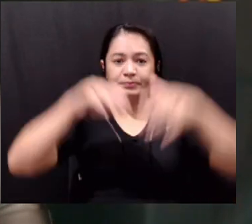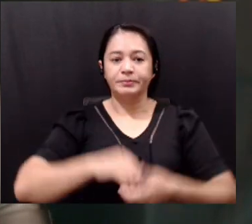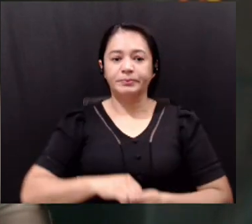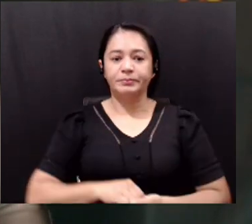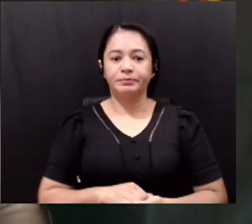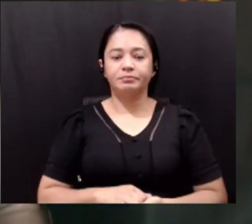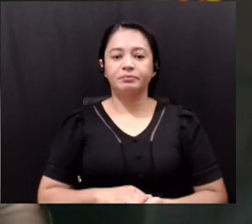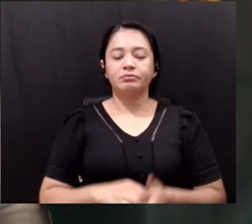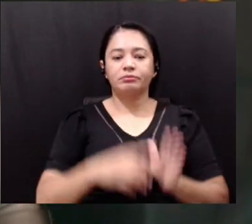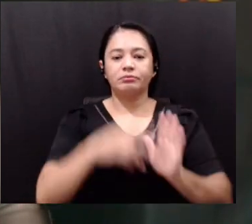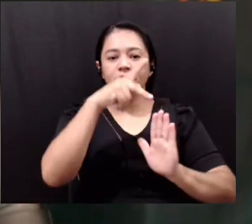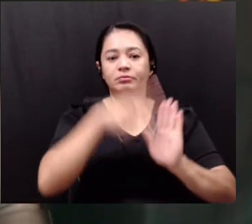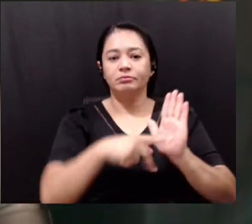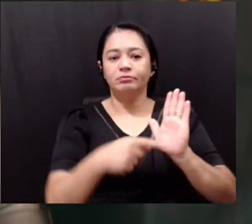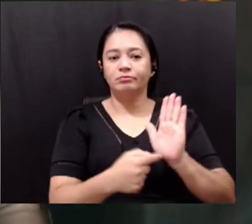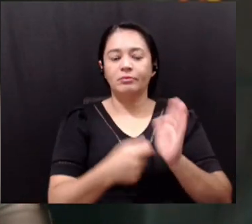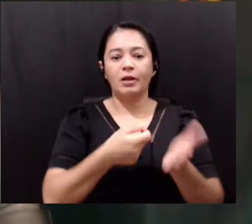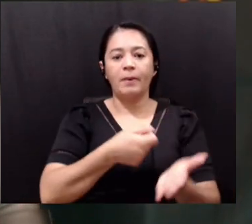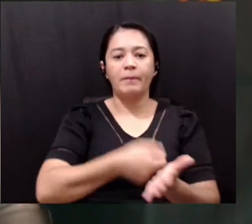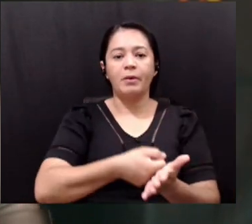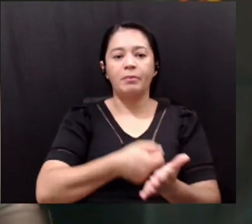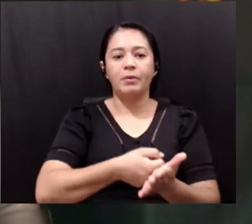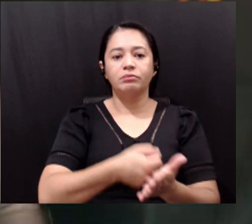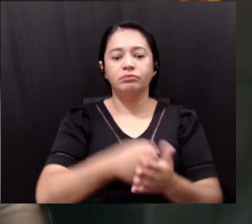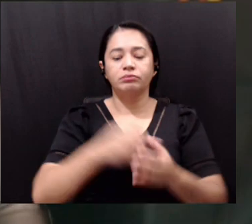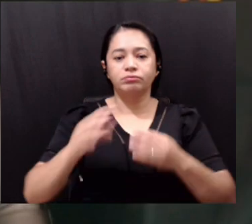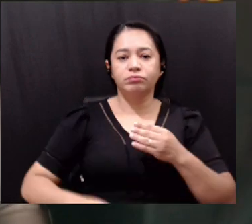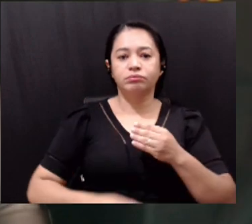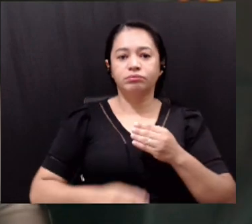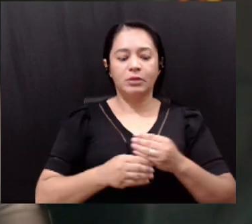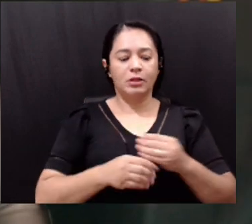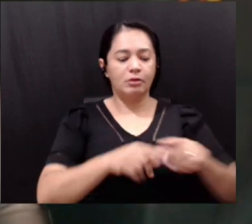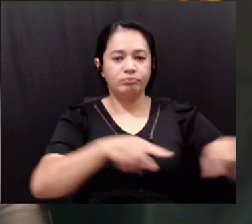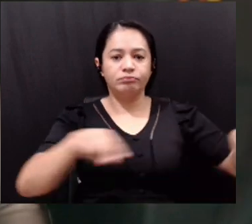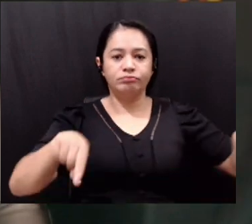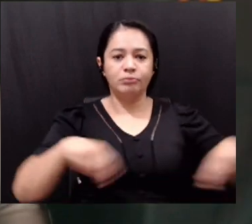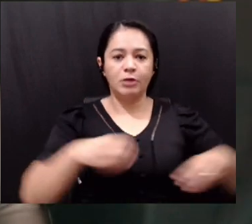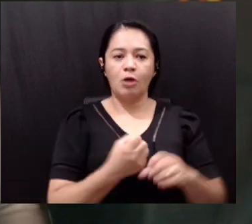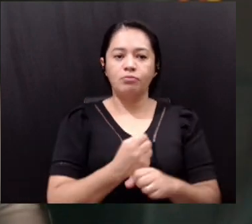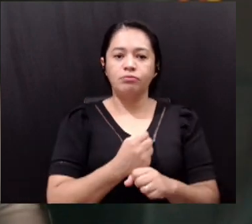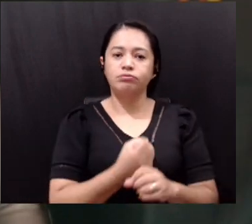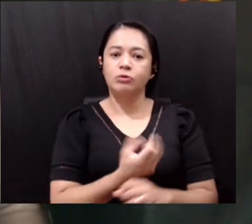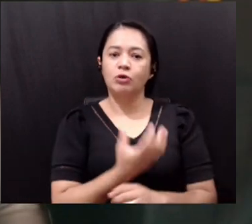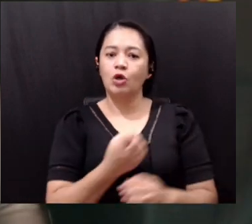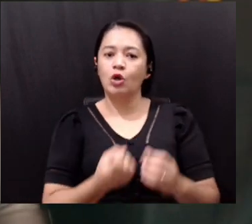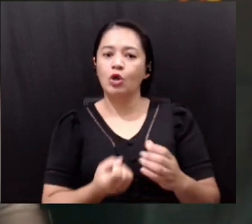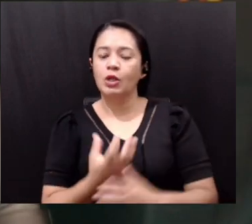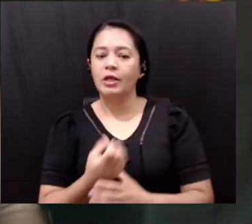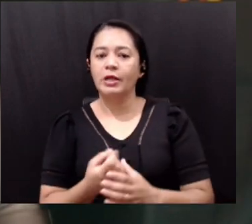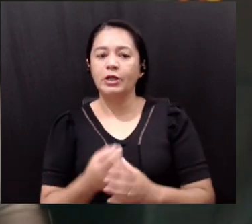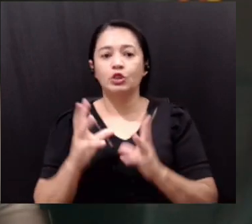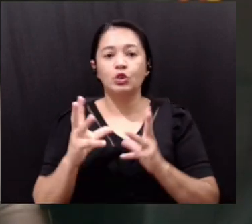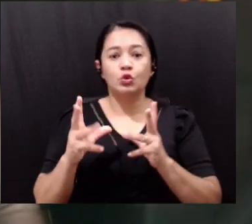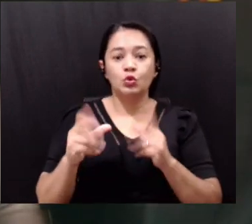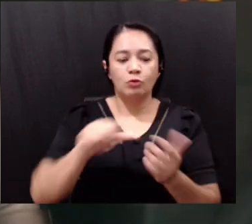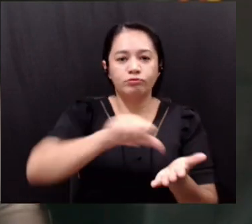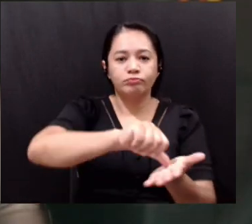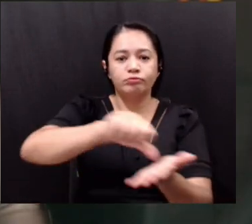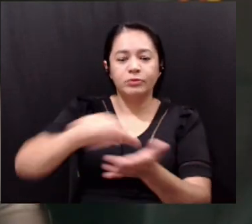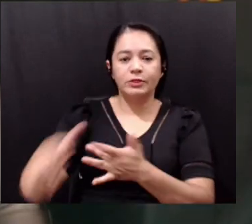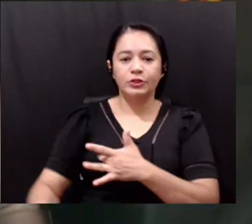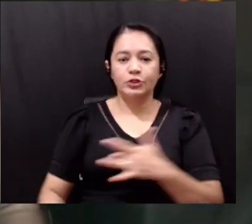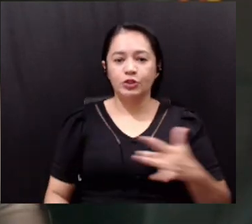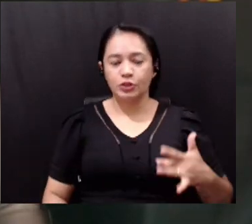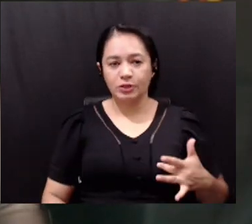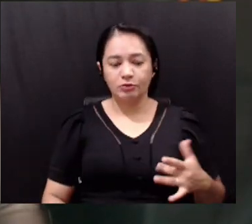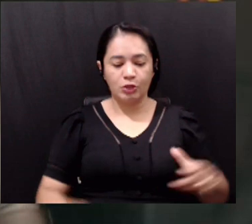estabelece a obrigatoriedade da implantação de salas sensoriais em todas as unidades de saúde do município. Esses espaços deverão